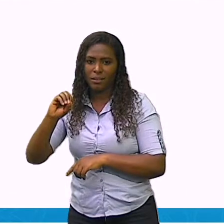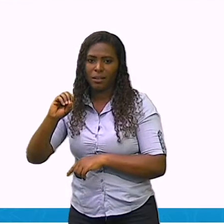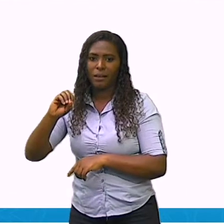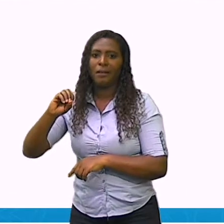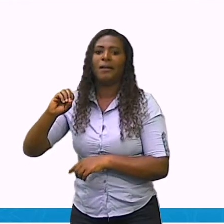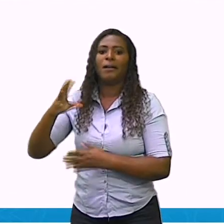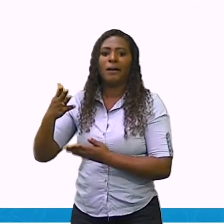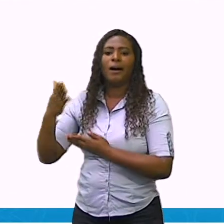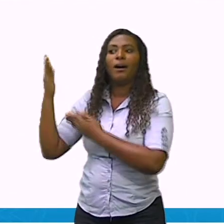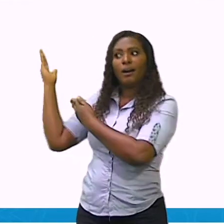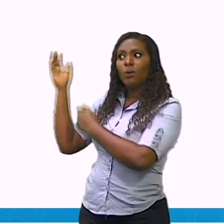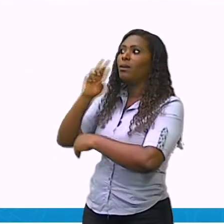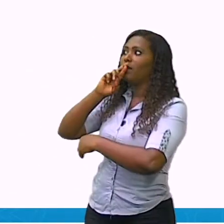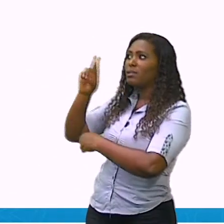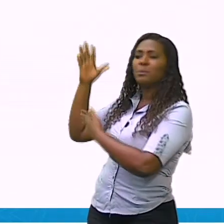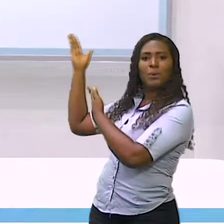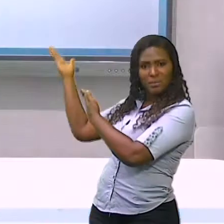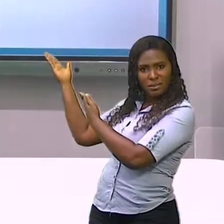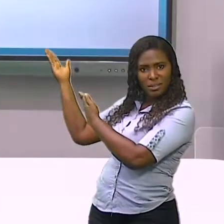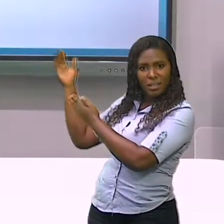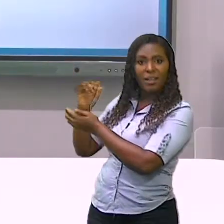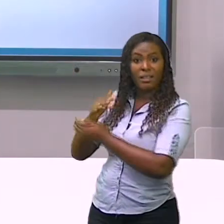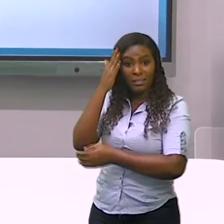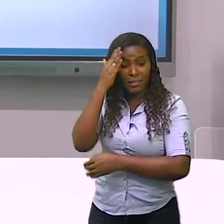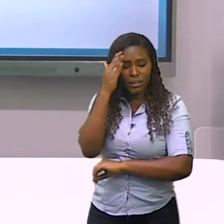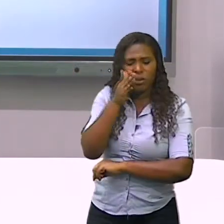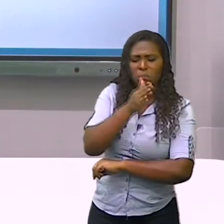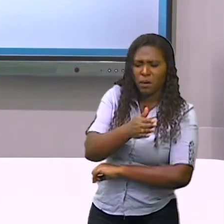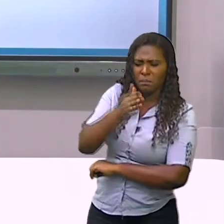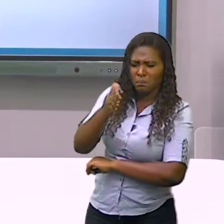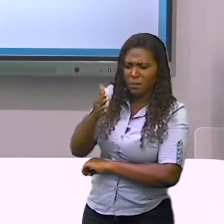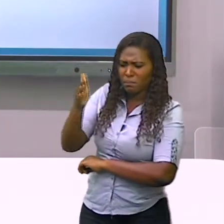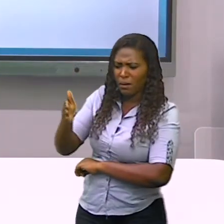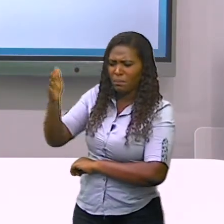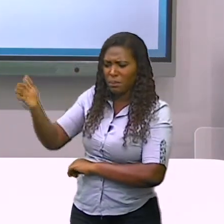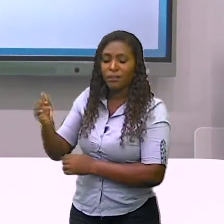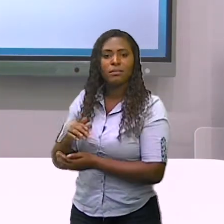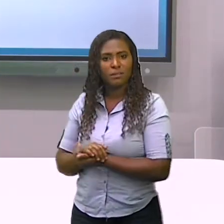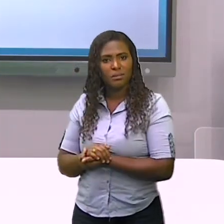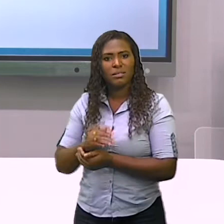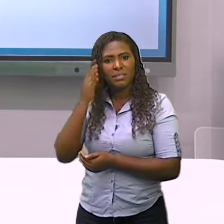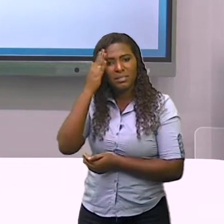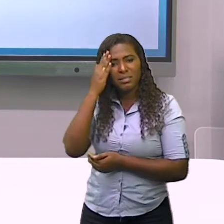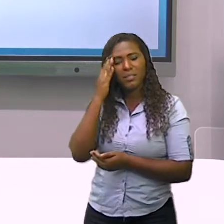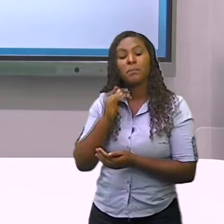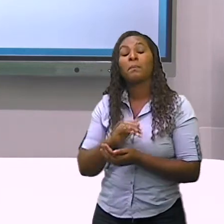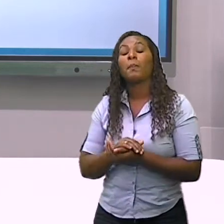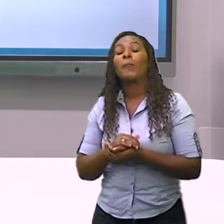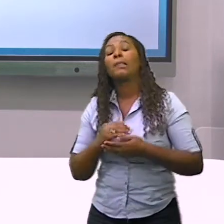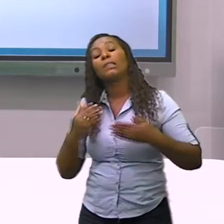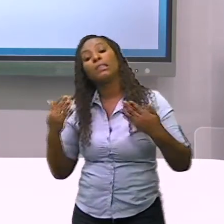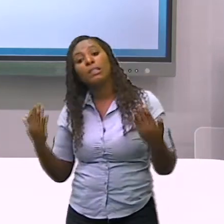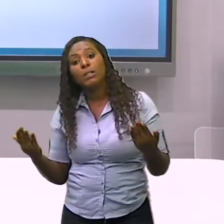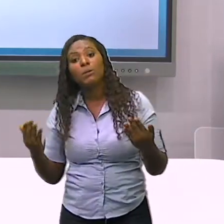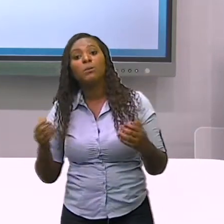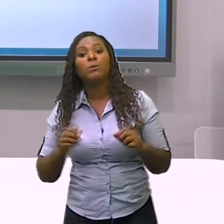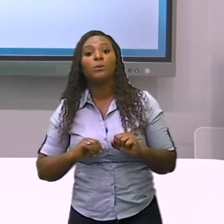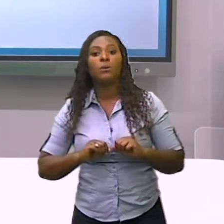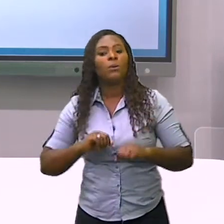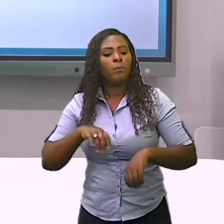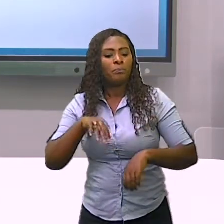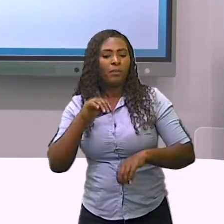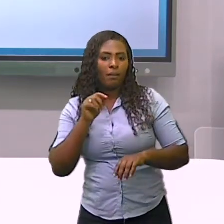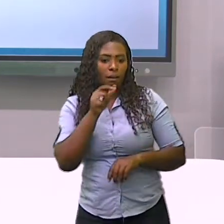dar 360. Então, o que eu posso fazer? Eu posso definir que o valor